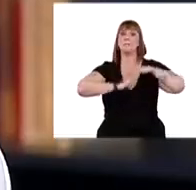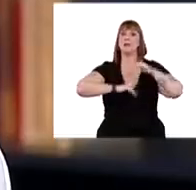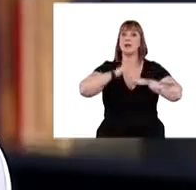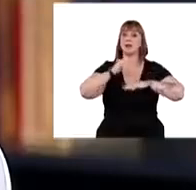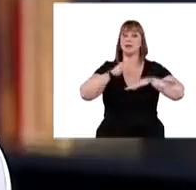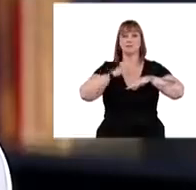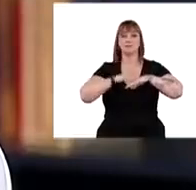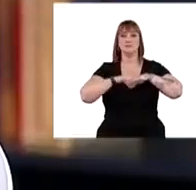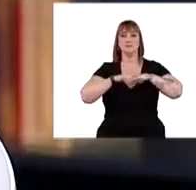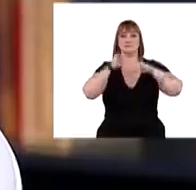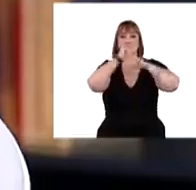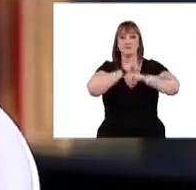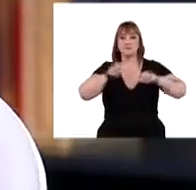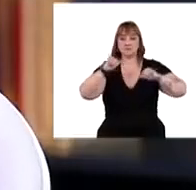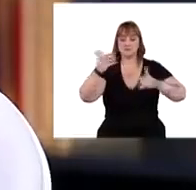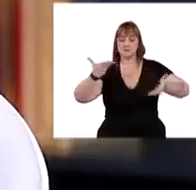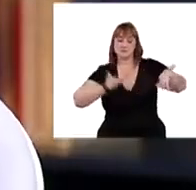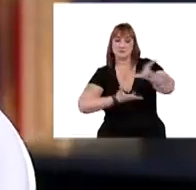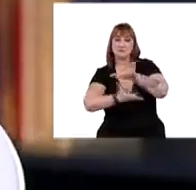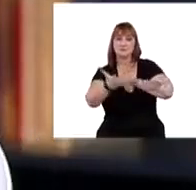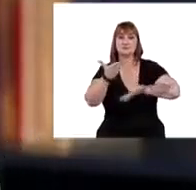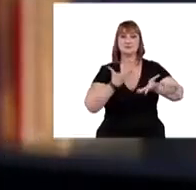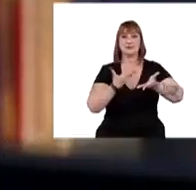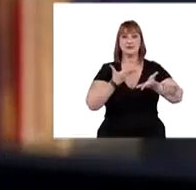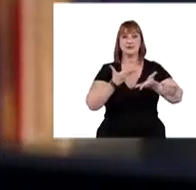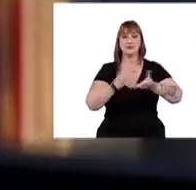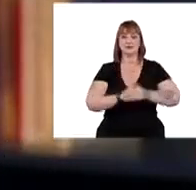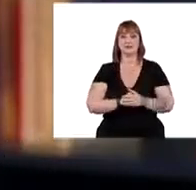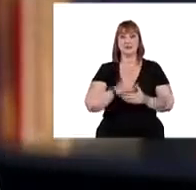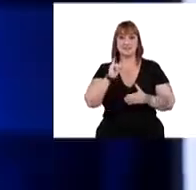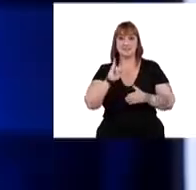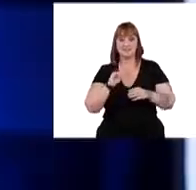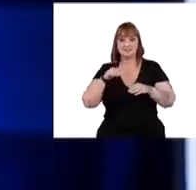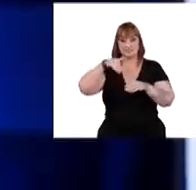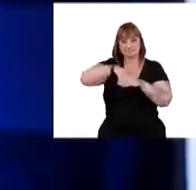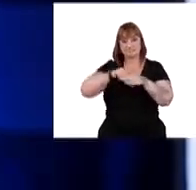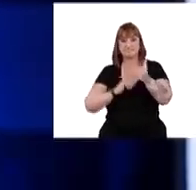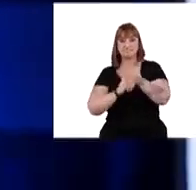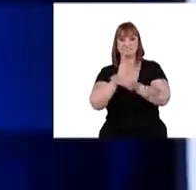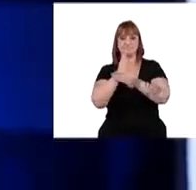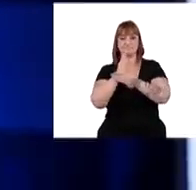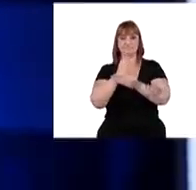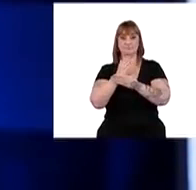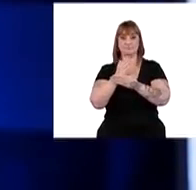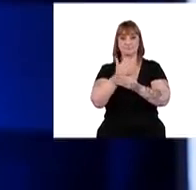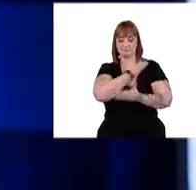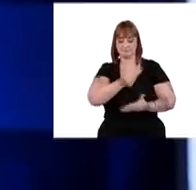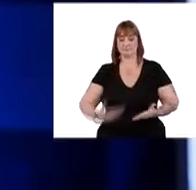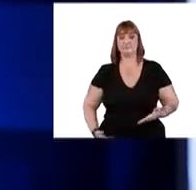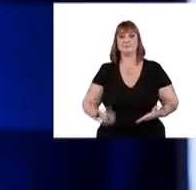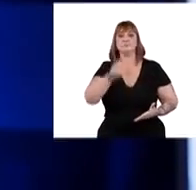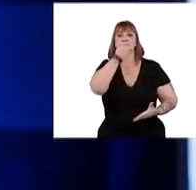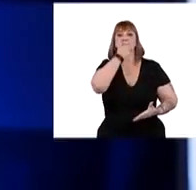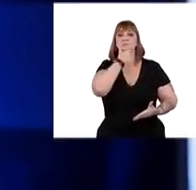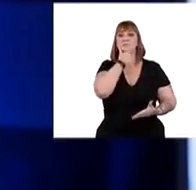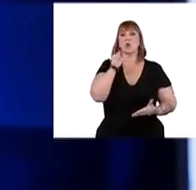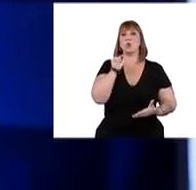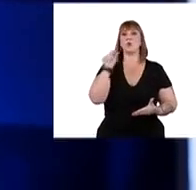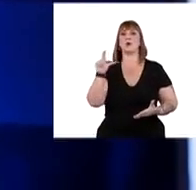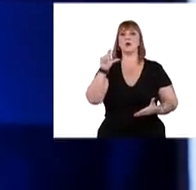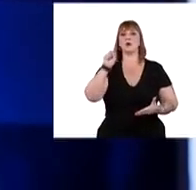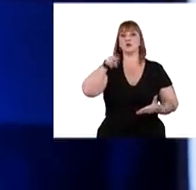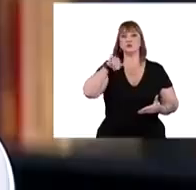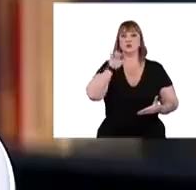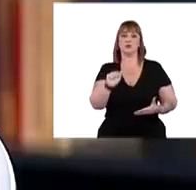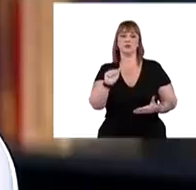fazer uma campanha compartilhada. Então, se eleitos, seriam o presidente Guilherme Boulos e o quê, Sônia Guajajara?